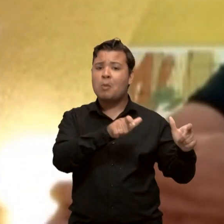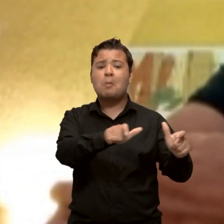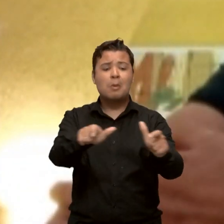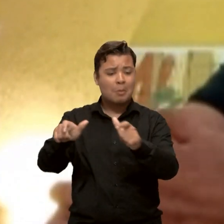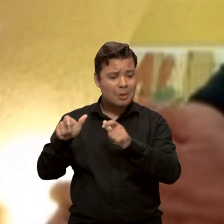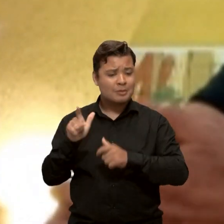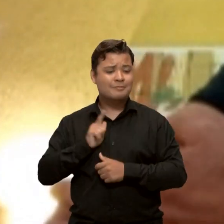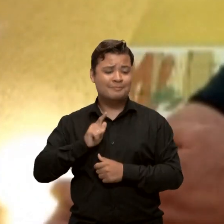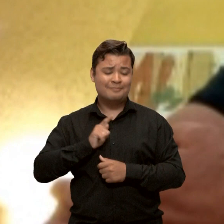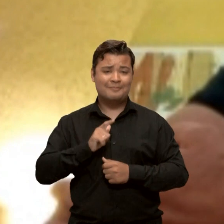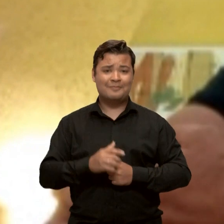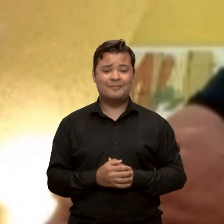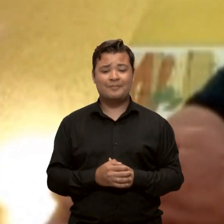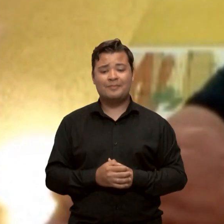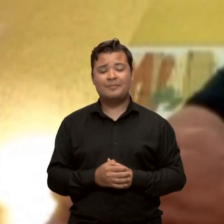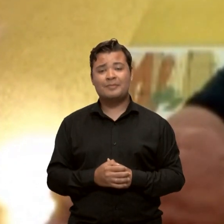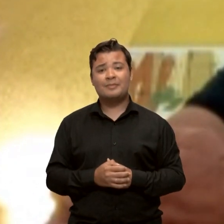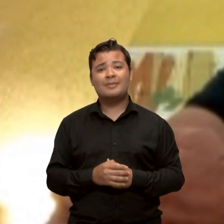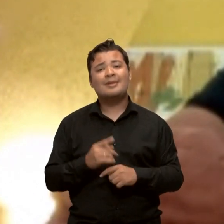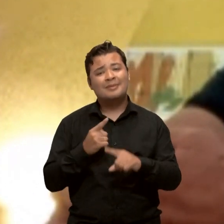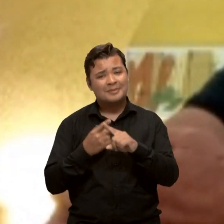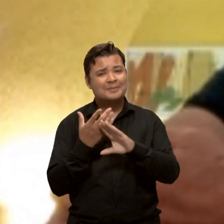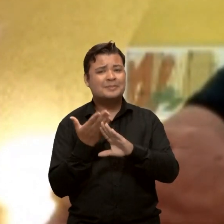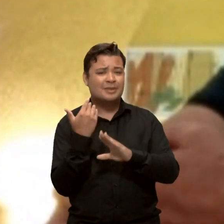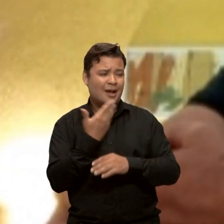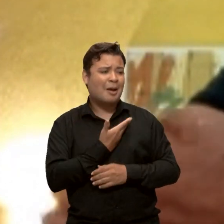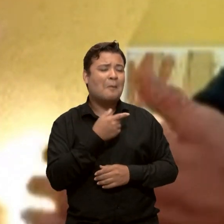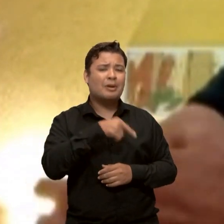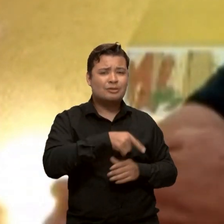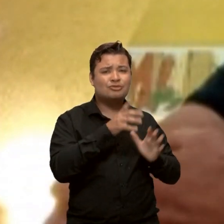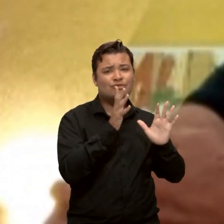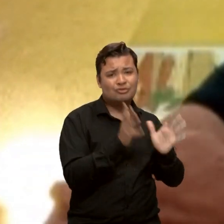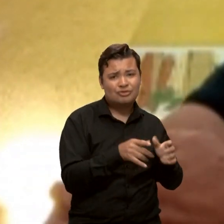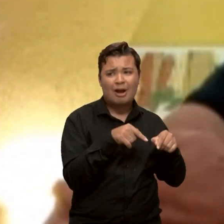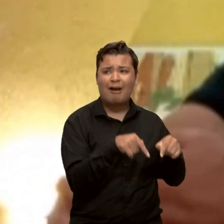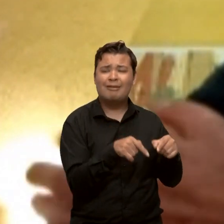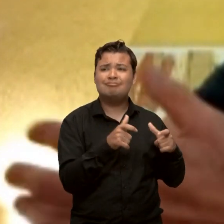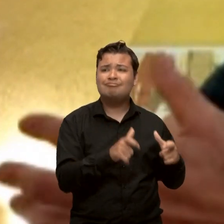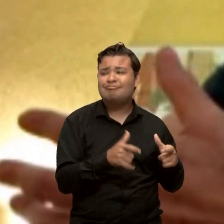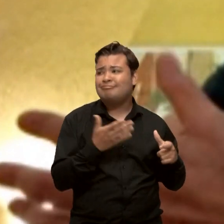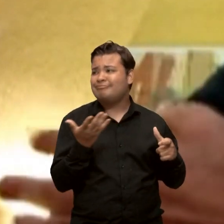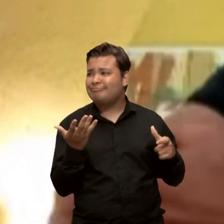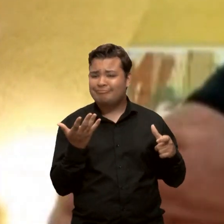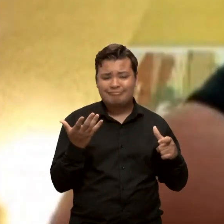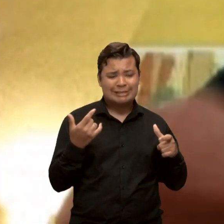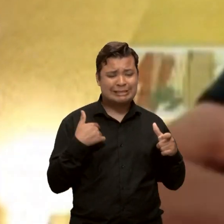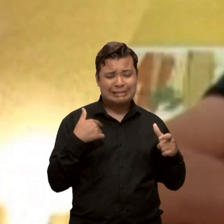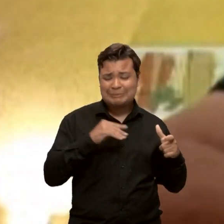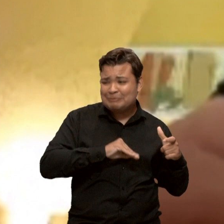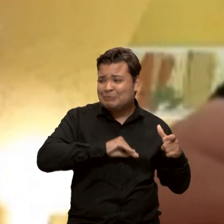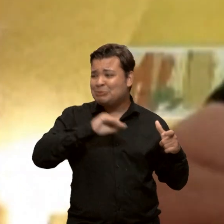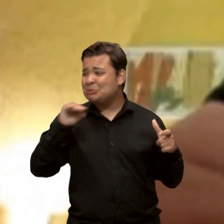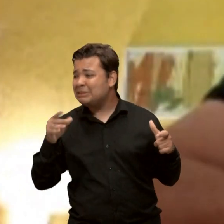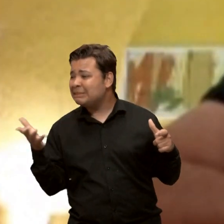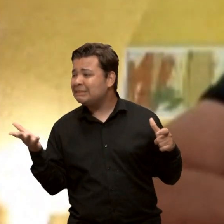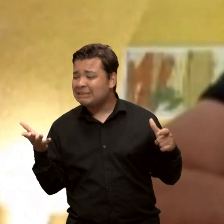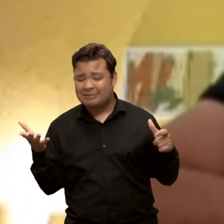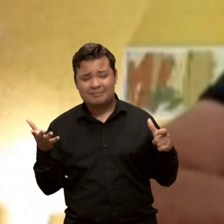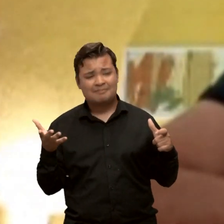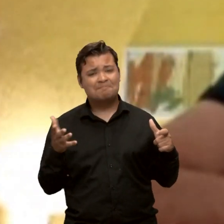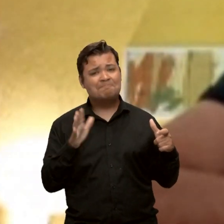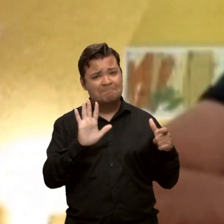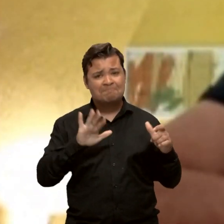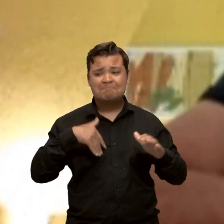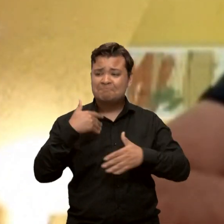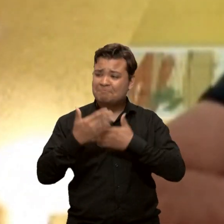reluta, né, eu estou aqui, já tenho minhas amizades aqui e tal, né, a gente fica com aquele receio de sair, mas depois você